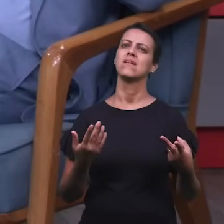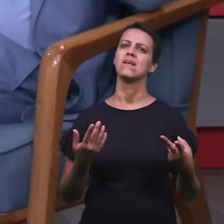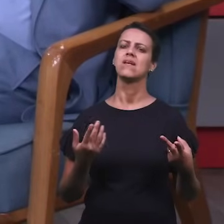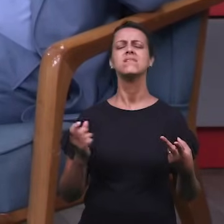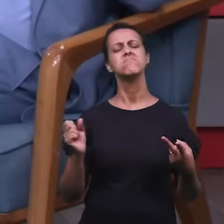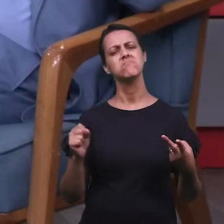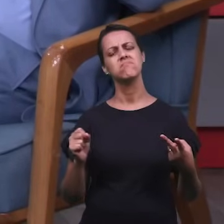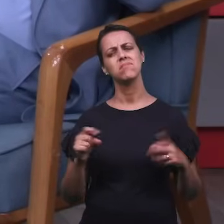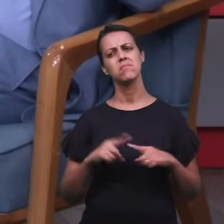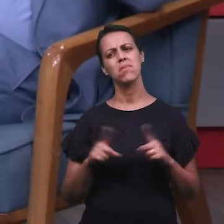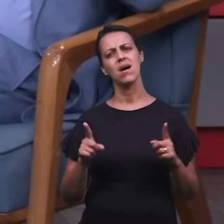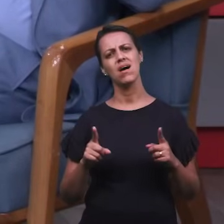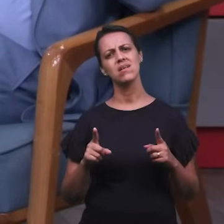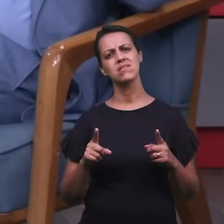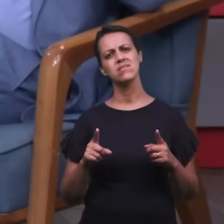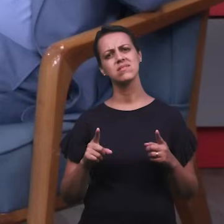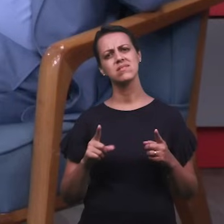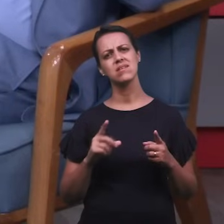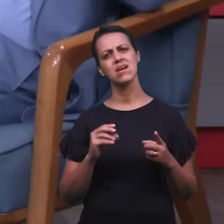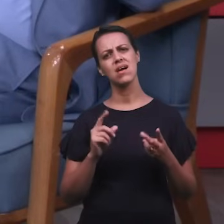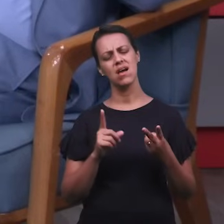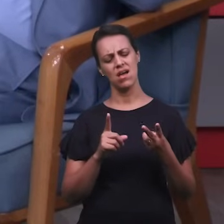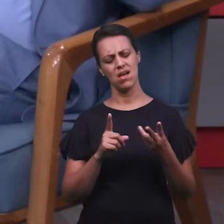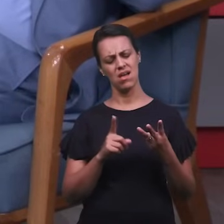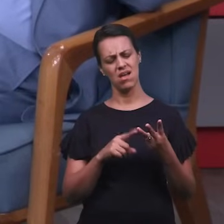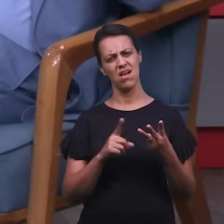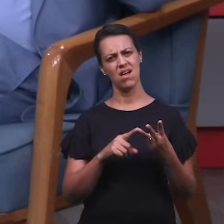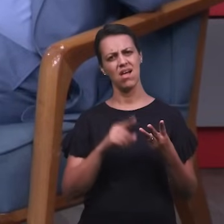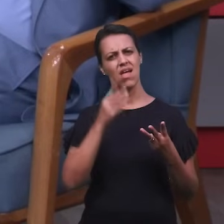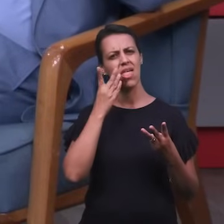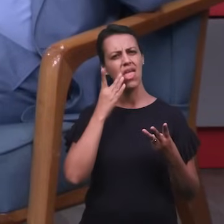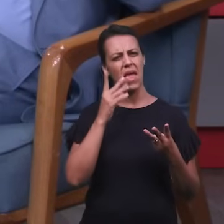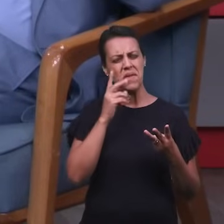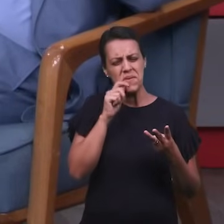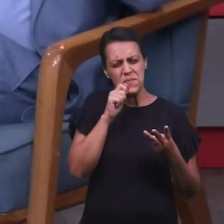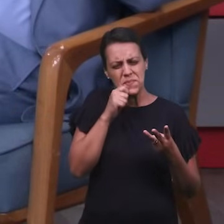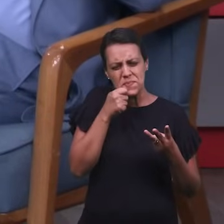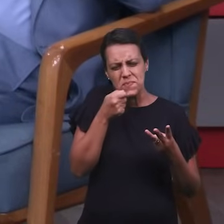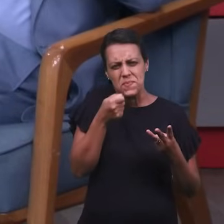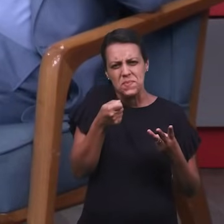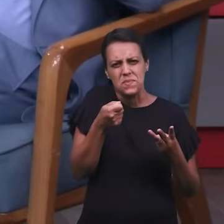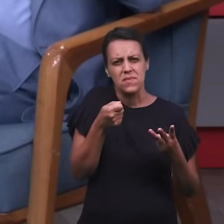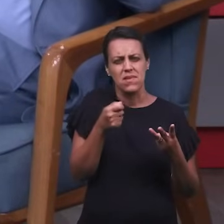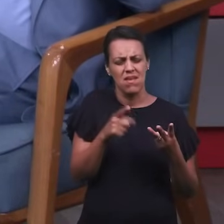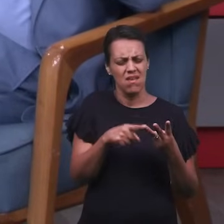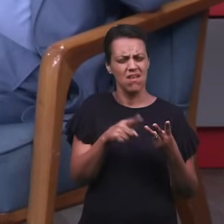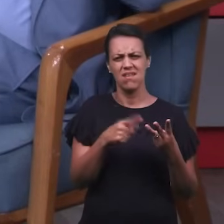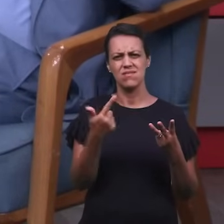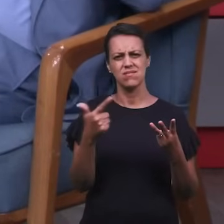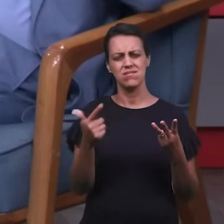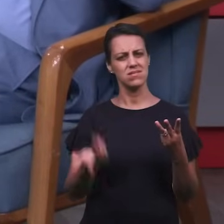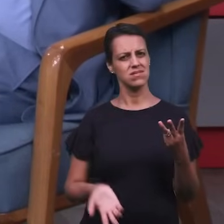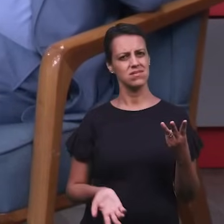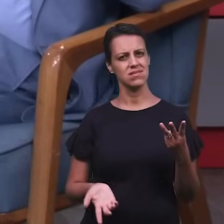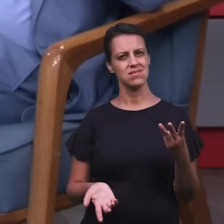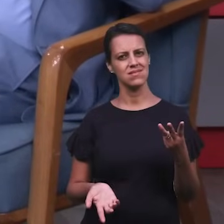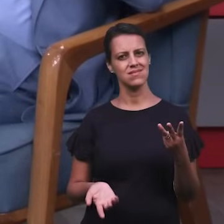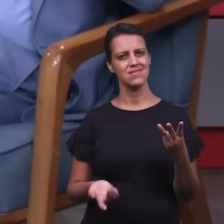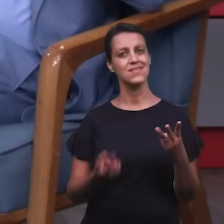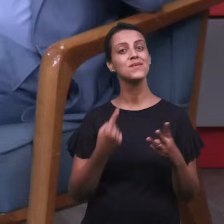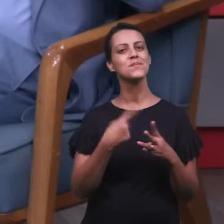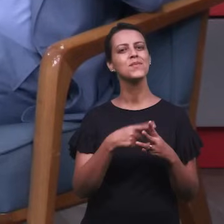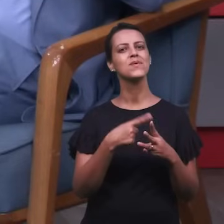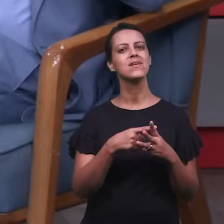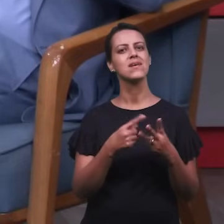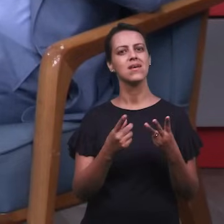Sim, mas e as ervas amargosas? Não estavam ali as ervas amargosas. Elas